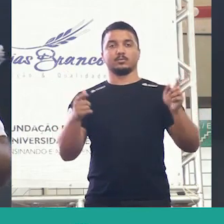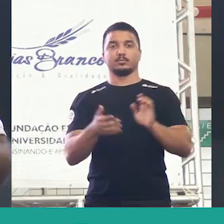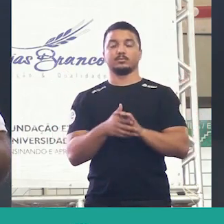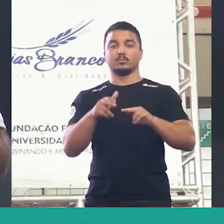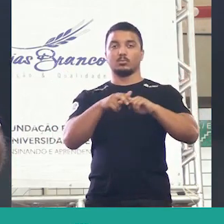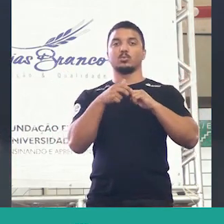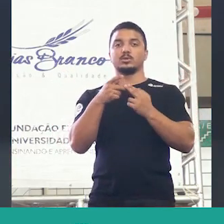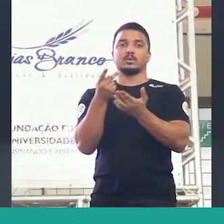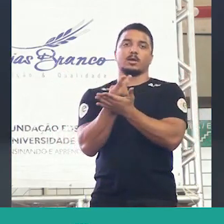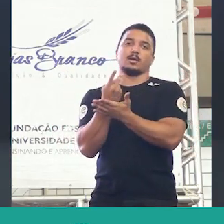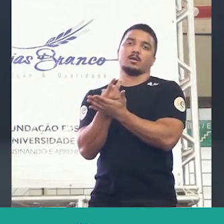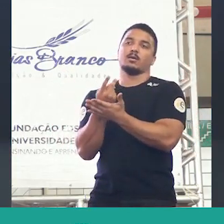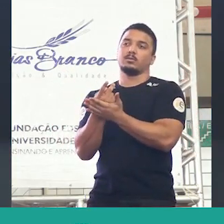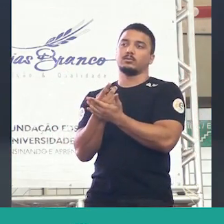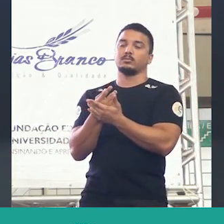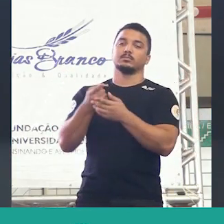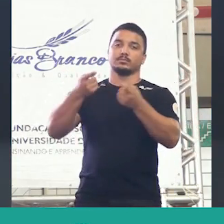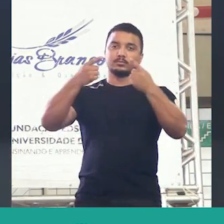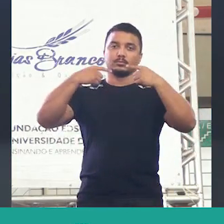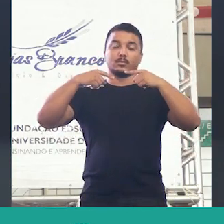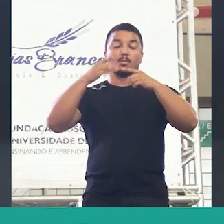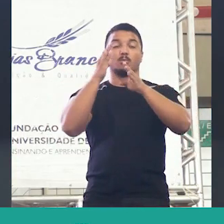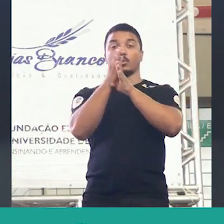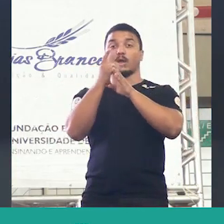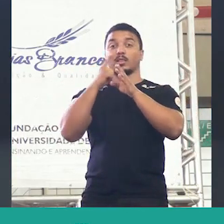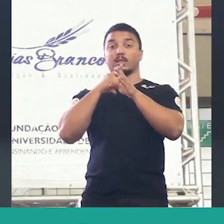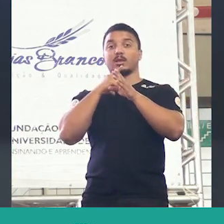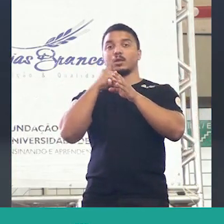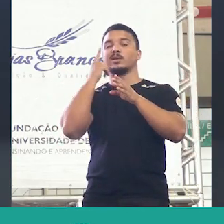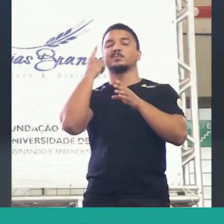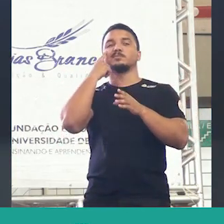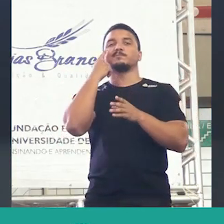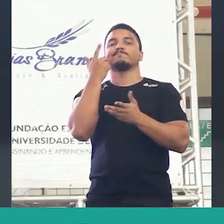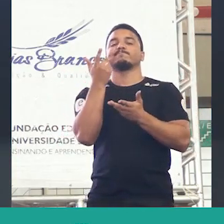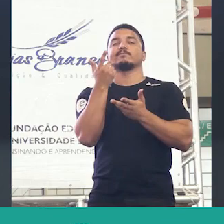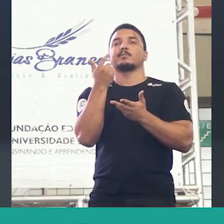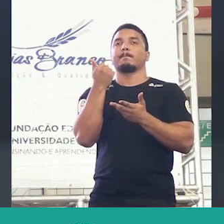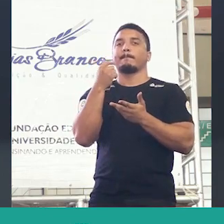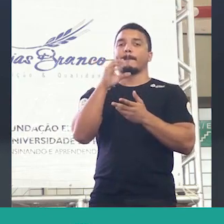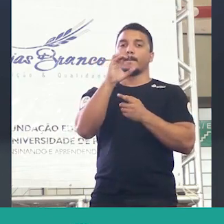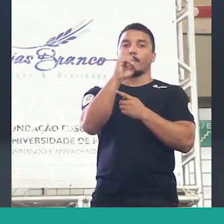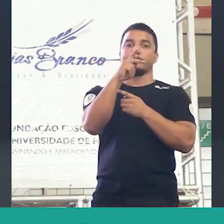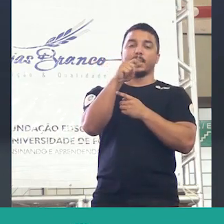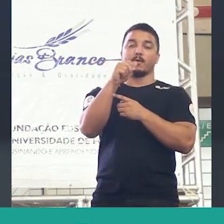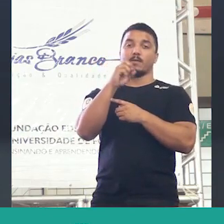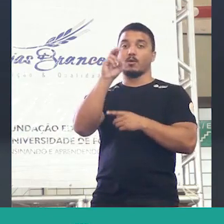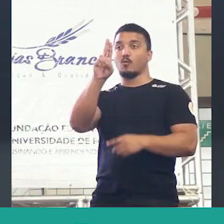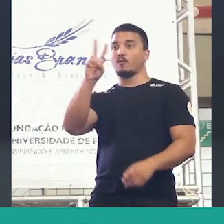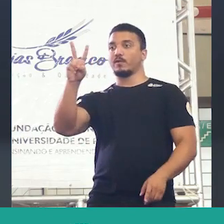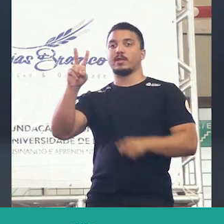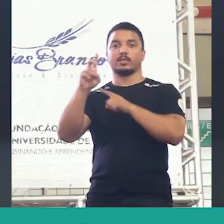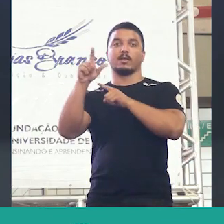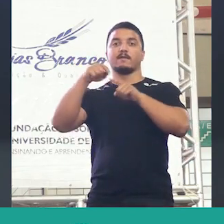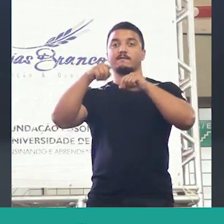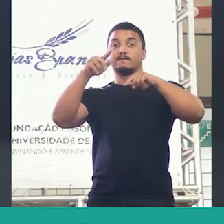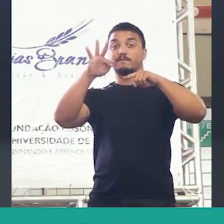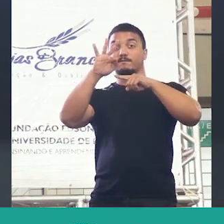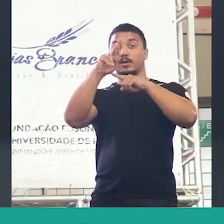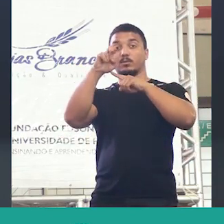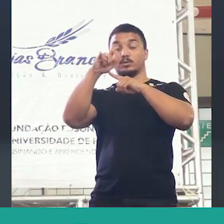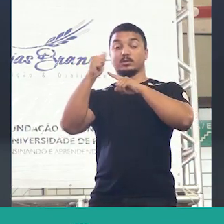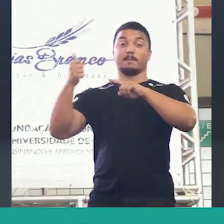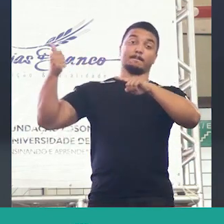visível. Por isso que o item está errado. O item está errado porque ele deve ser opaco à luz ultravioleta. E a luz ultravioleta tem uma